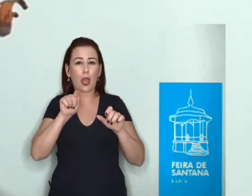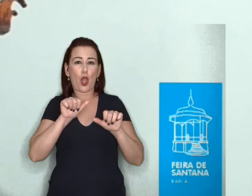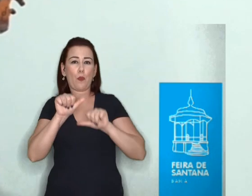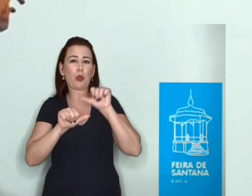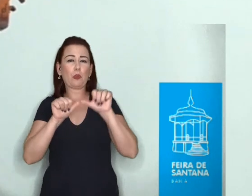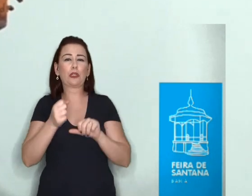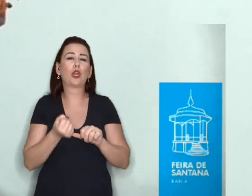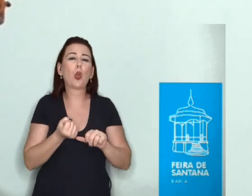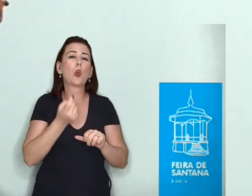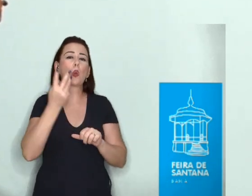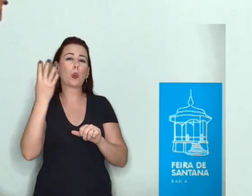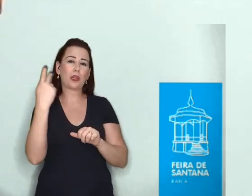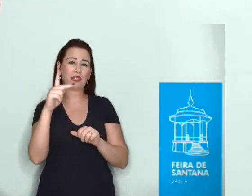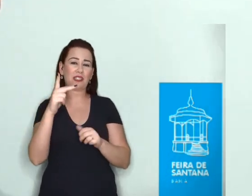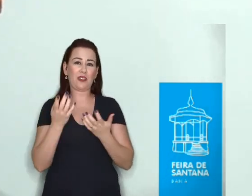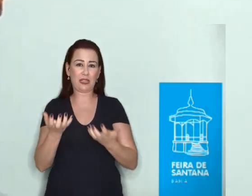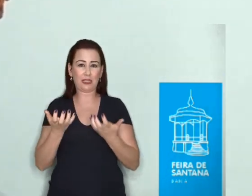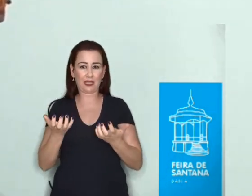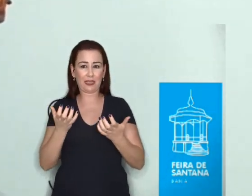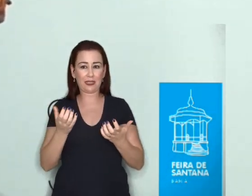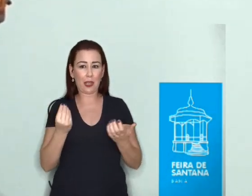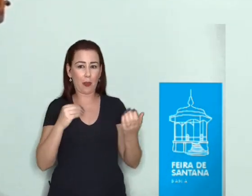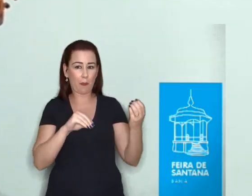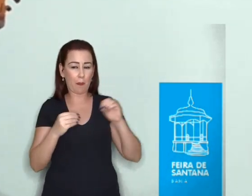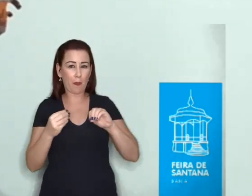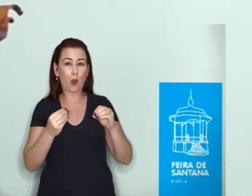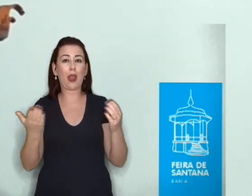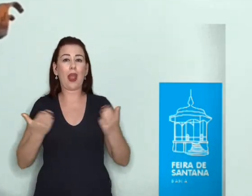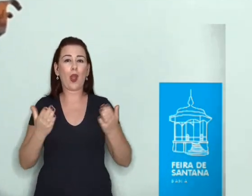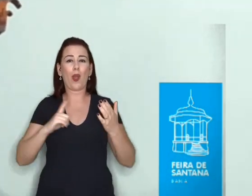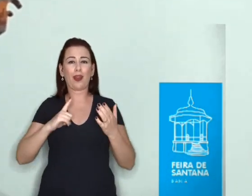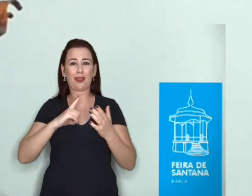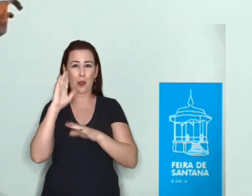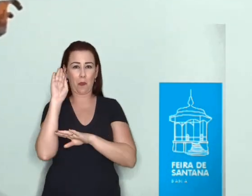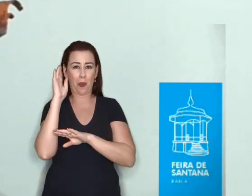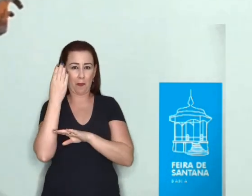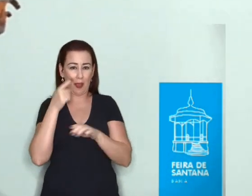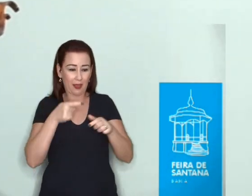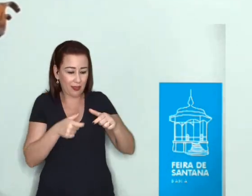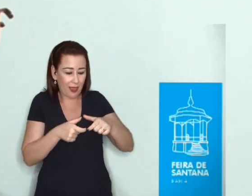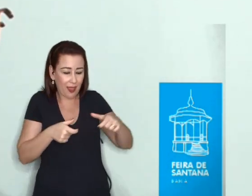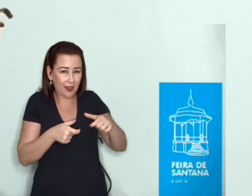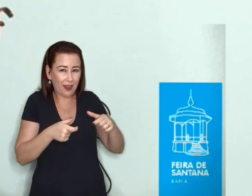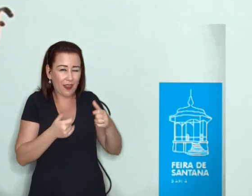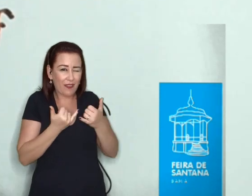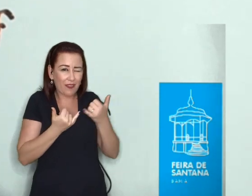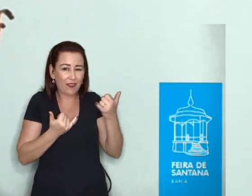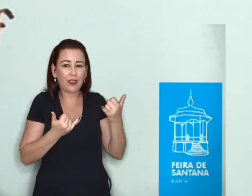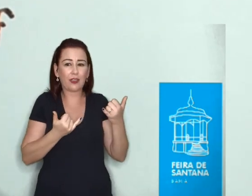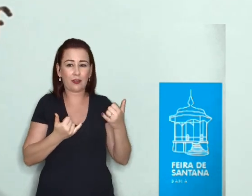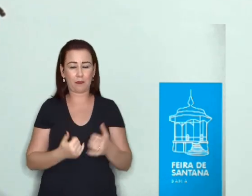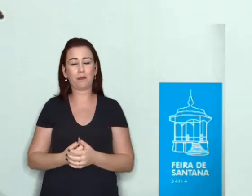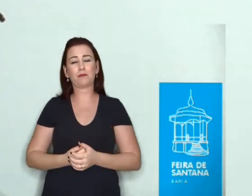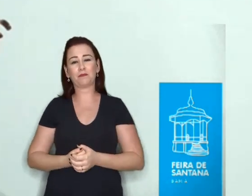posso mudar quantas vezes eu quiser, colocar materiais diferentes. Atualmente agora tem uma madeira aqui que é uma palmafim,